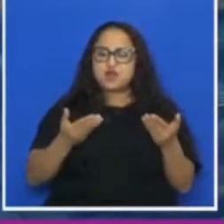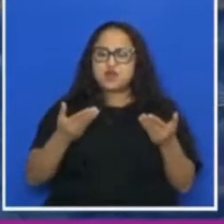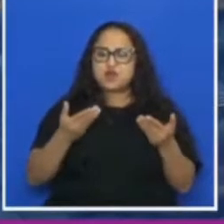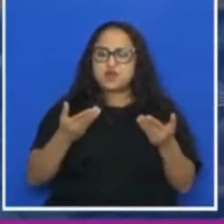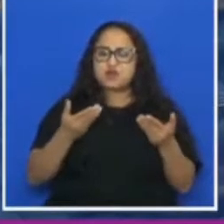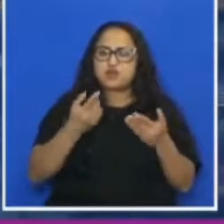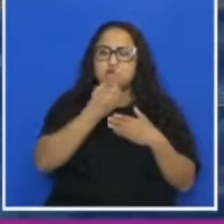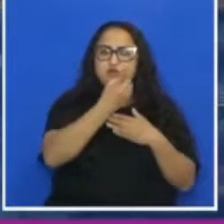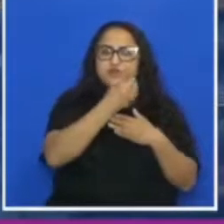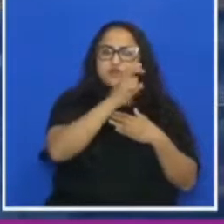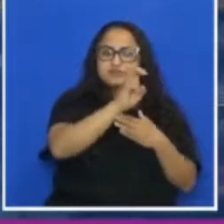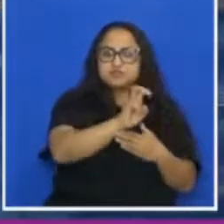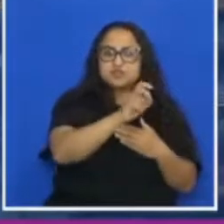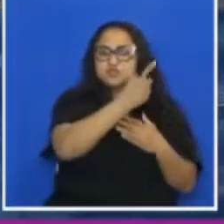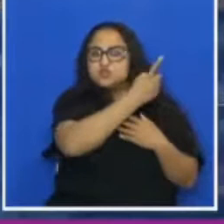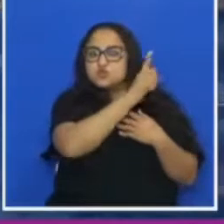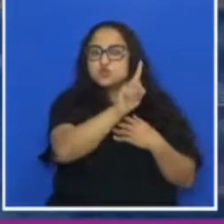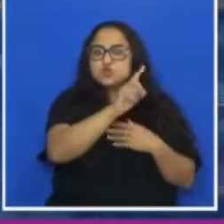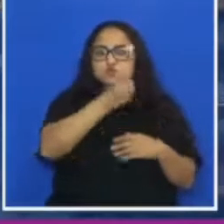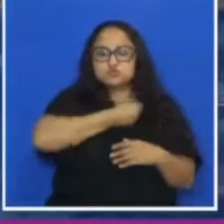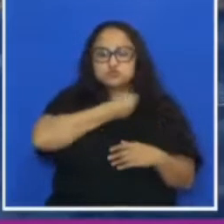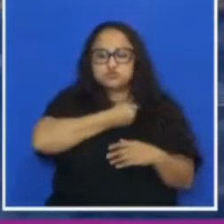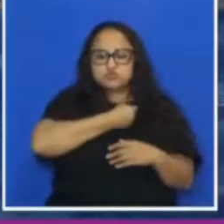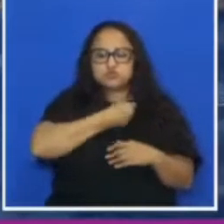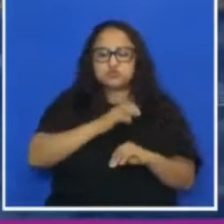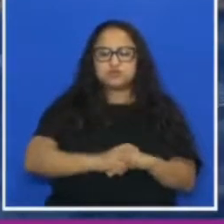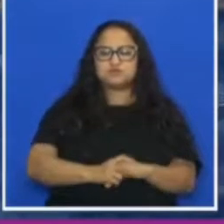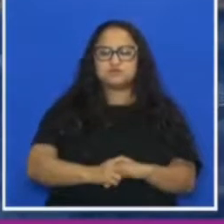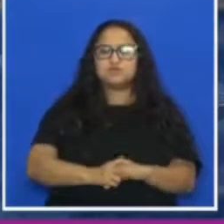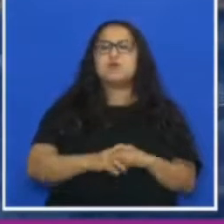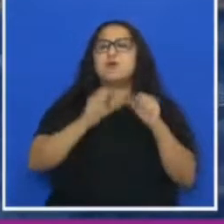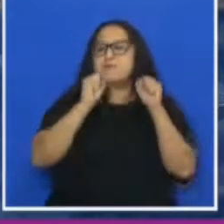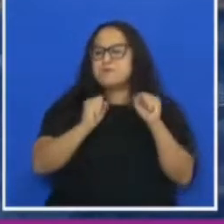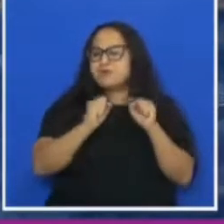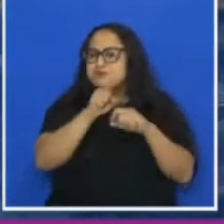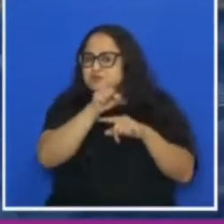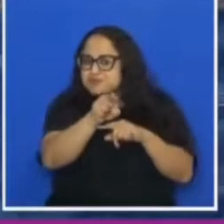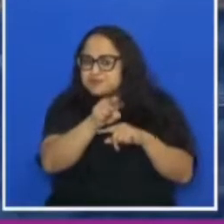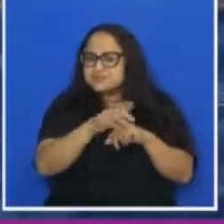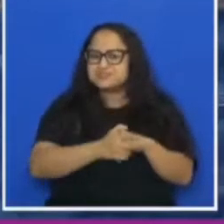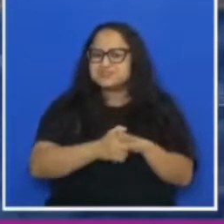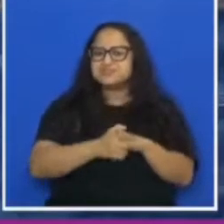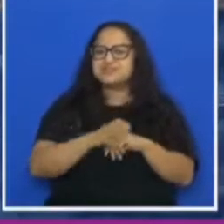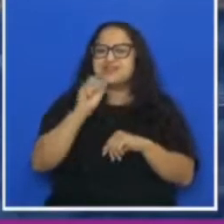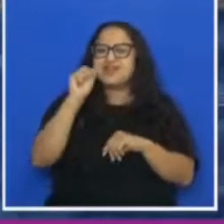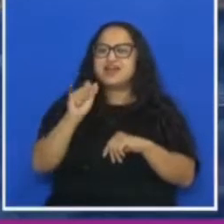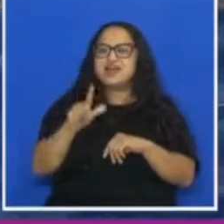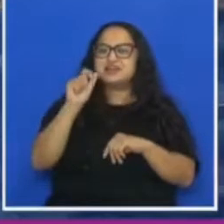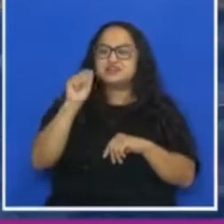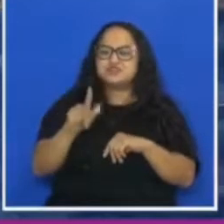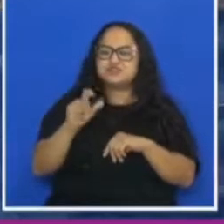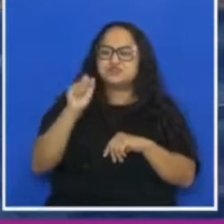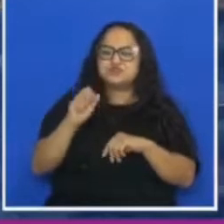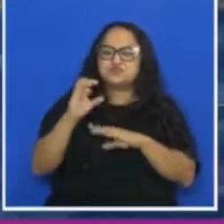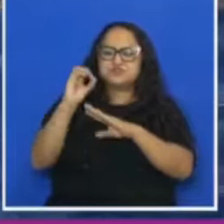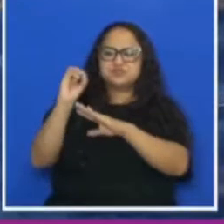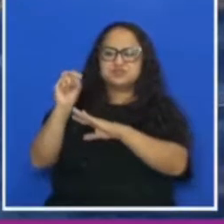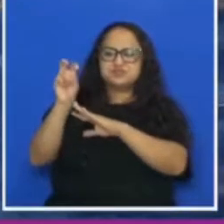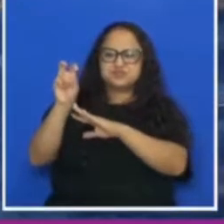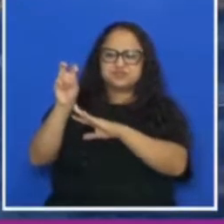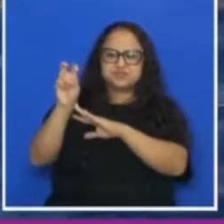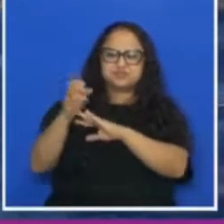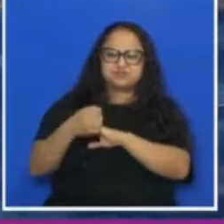o 15º e último número da Loto Fácil. Este prêmio pode sair para você. Bola azul,